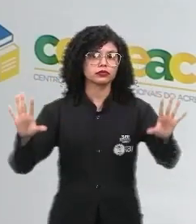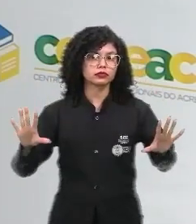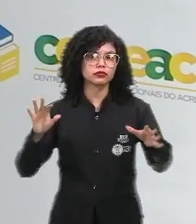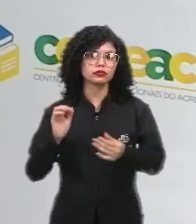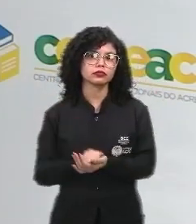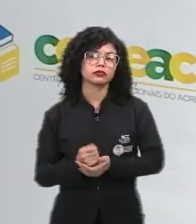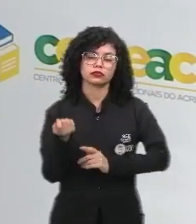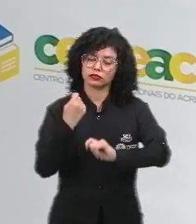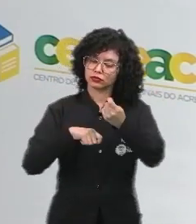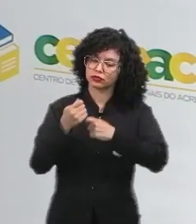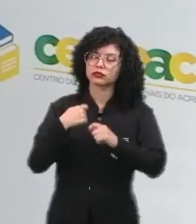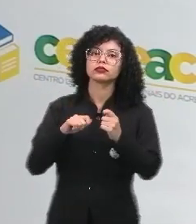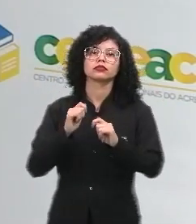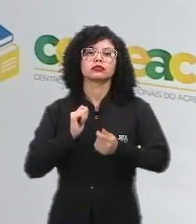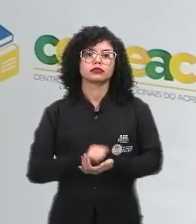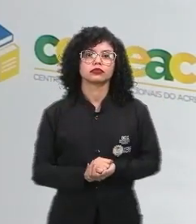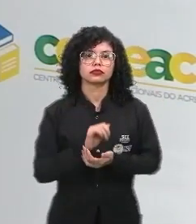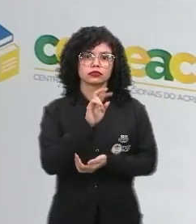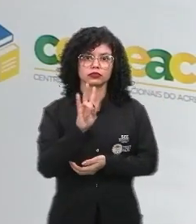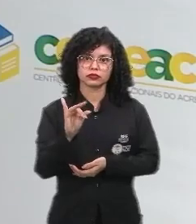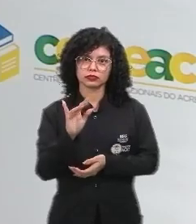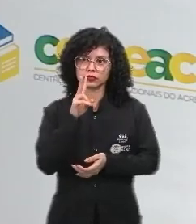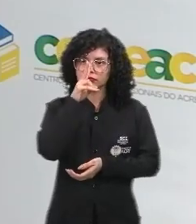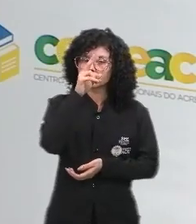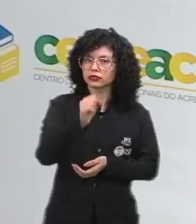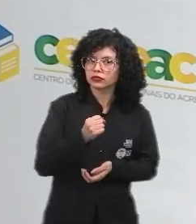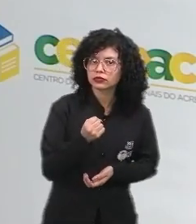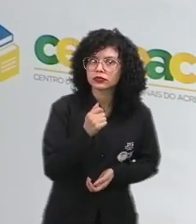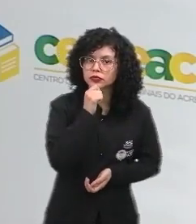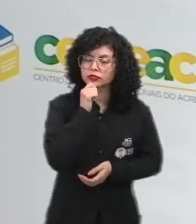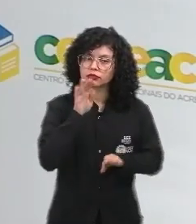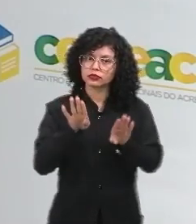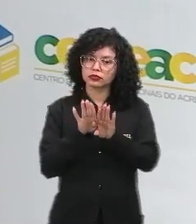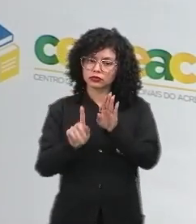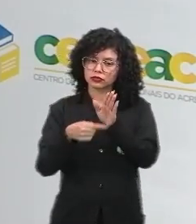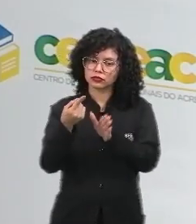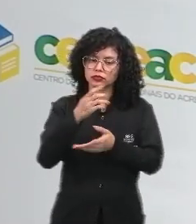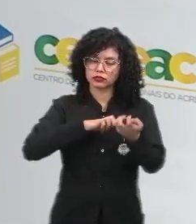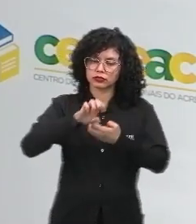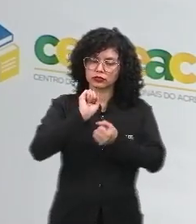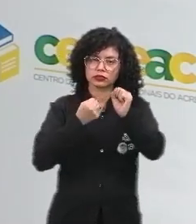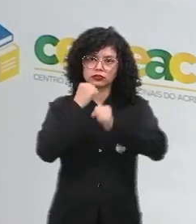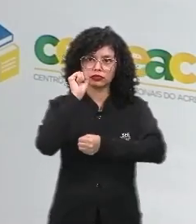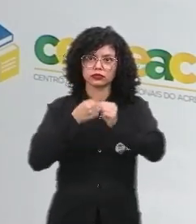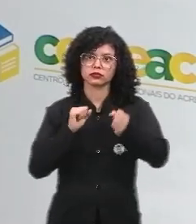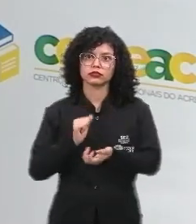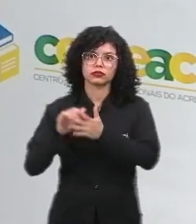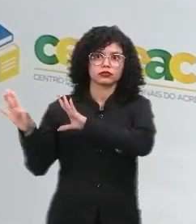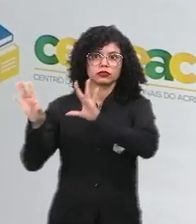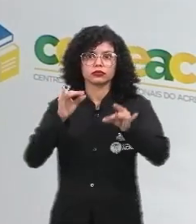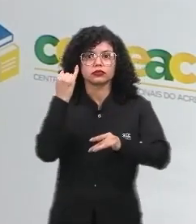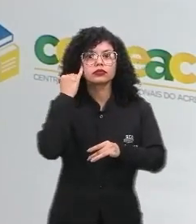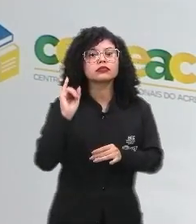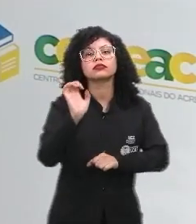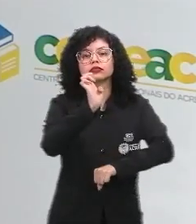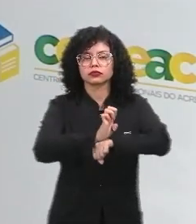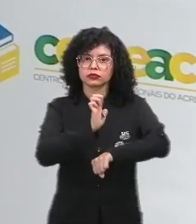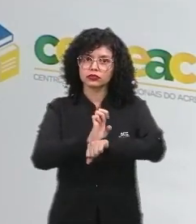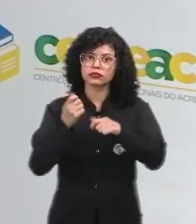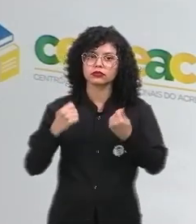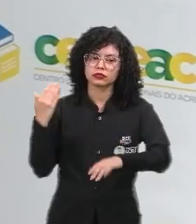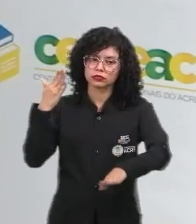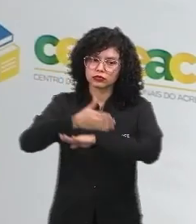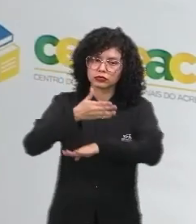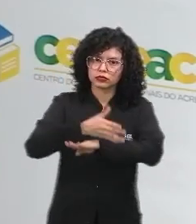liberalismo econômico, que vai se fortalecer agora na primeira Revolução Industrial, traz a ideia de que o Estado ele tem que